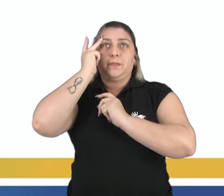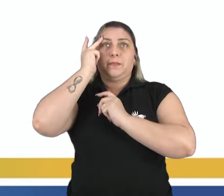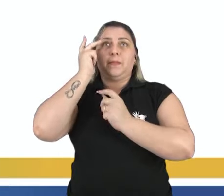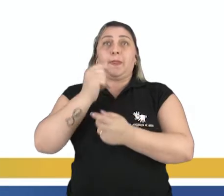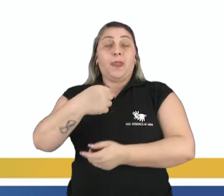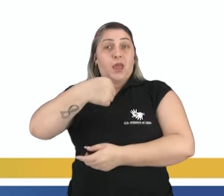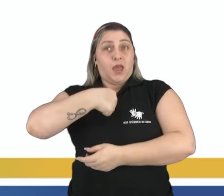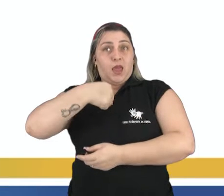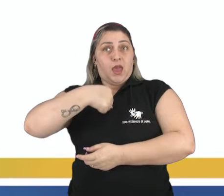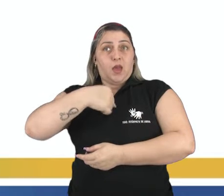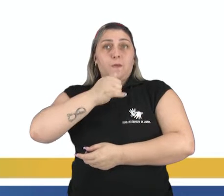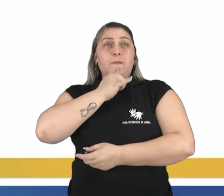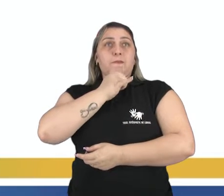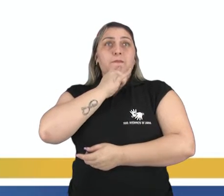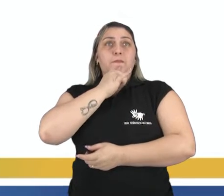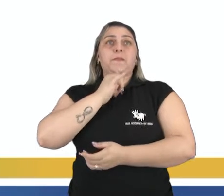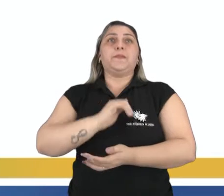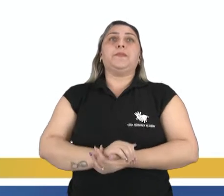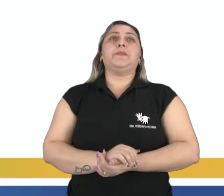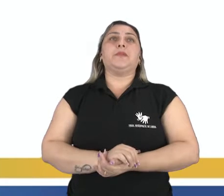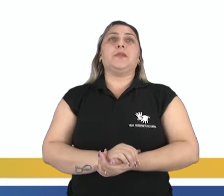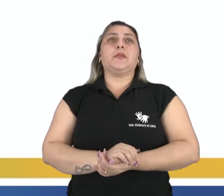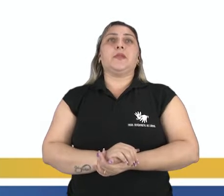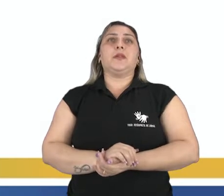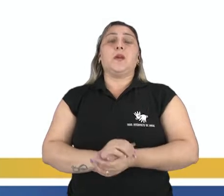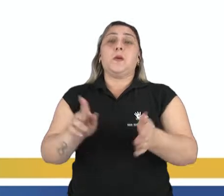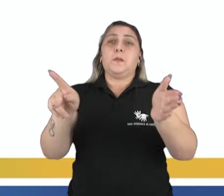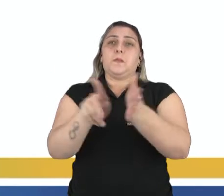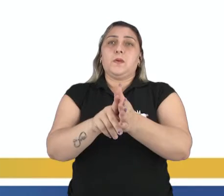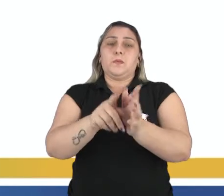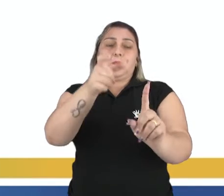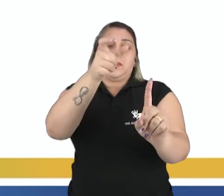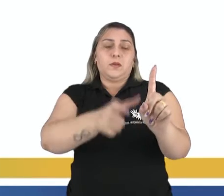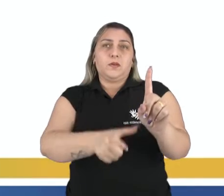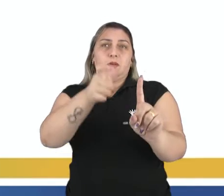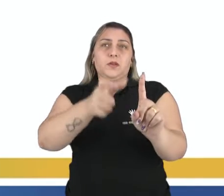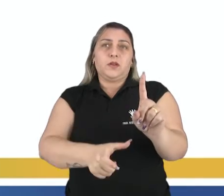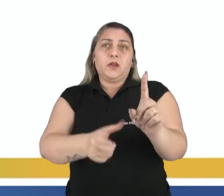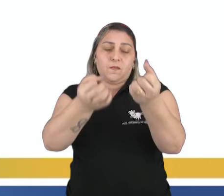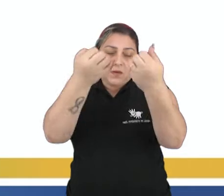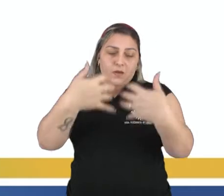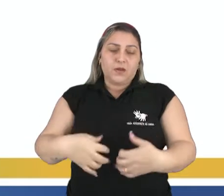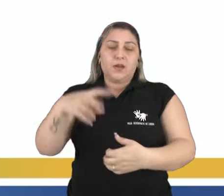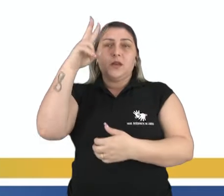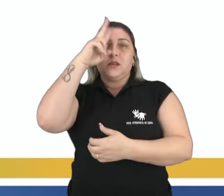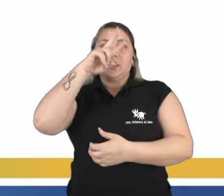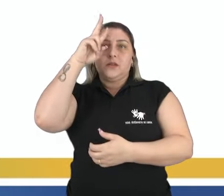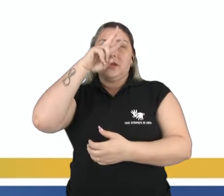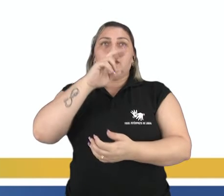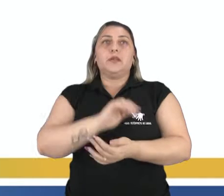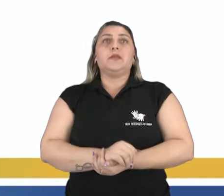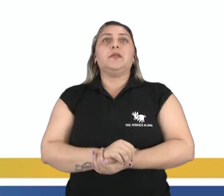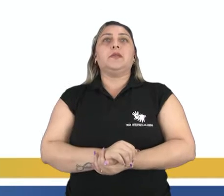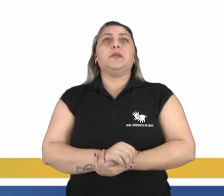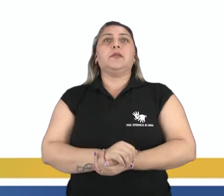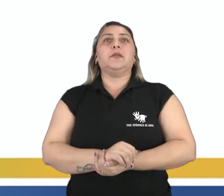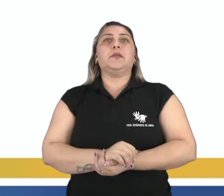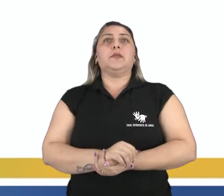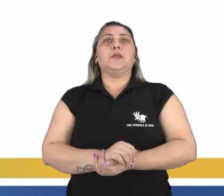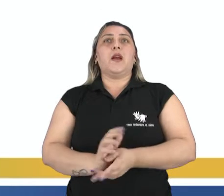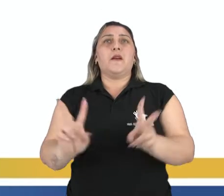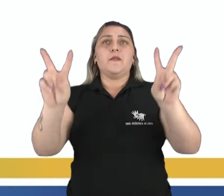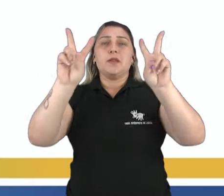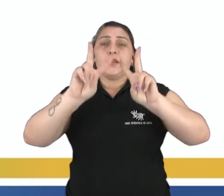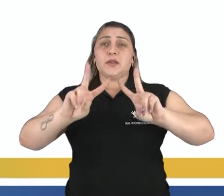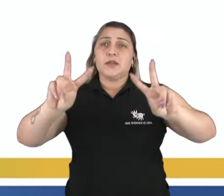exemplo, eu, né? Assim, o próprio personagem ele vai contar a história e vai dar uma visão